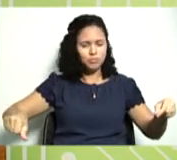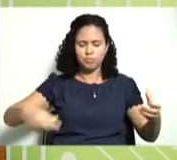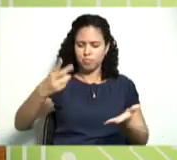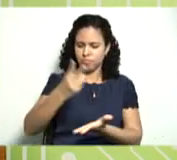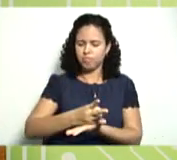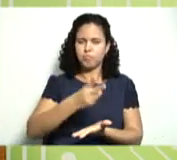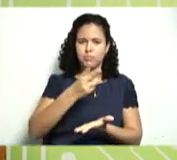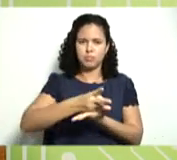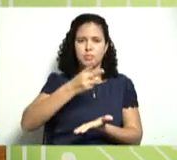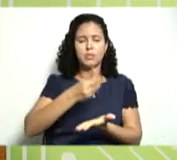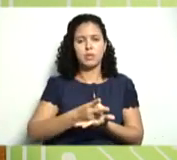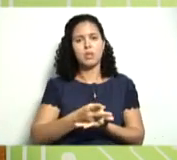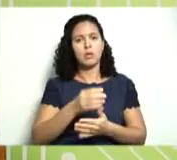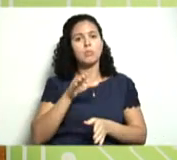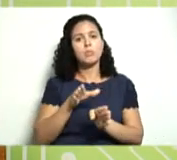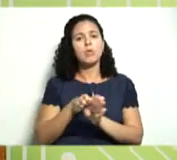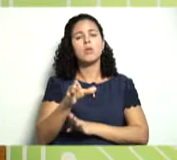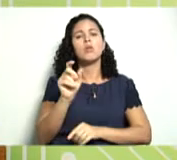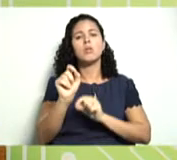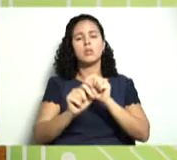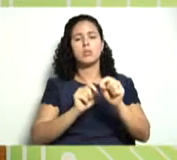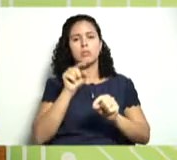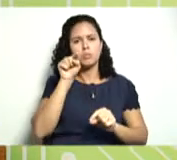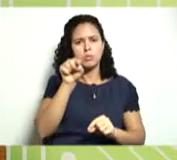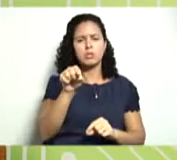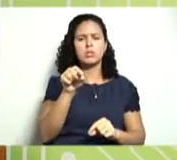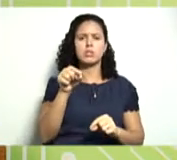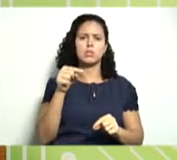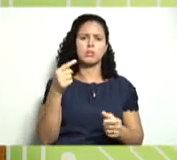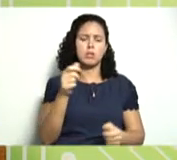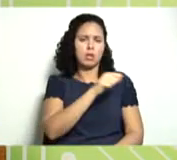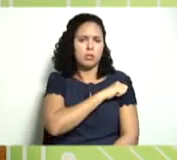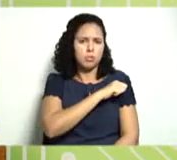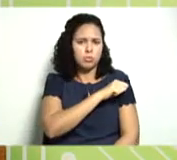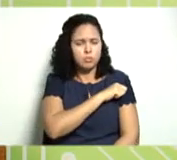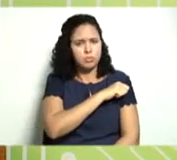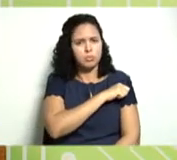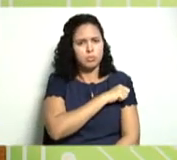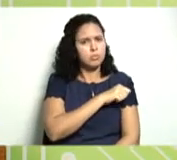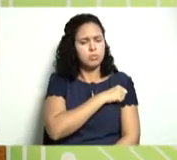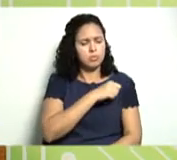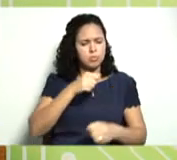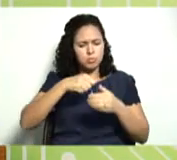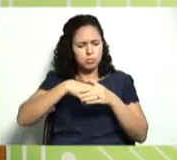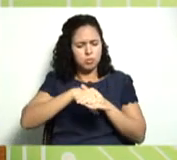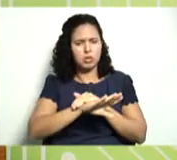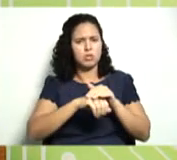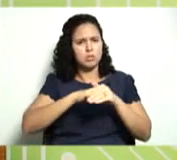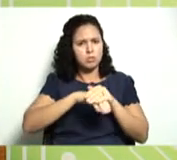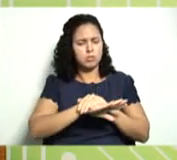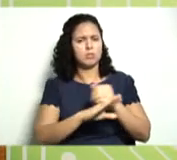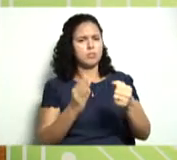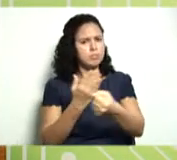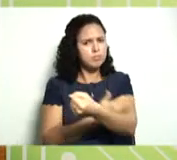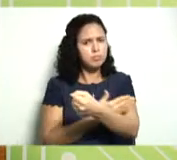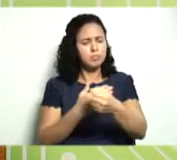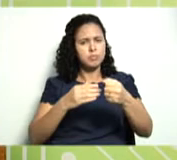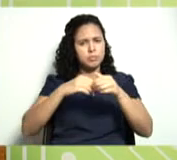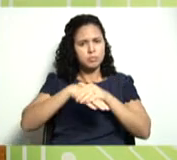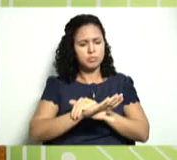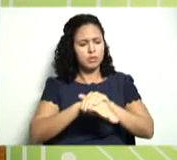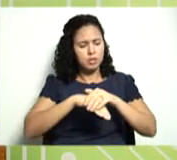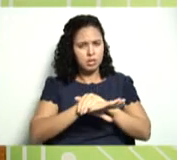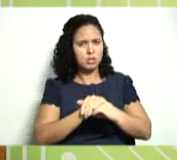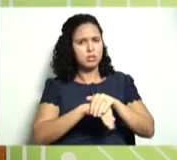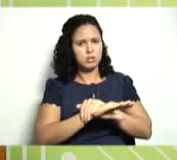a gente sempre aconselho a fazer o que você mesmo você aluno que aguarda seus arquivos no computador teja uma